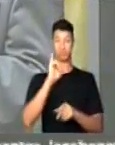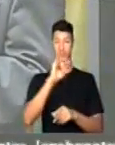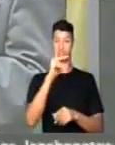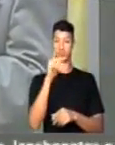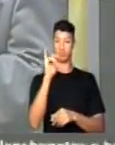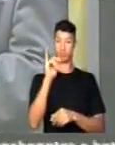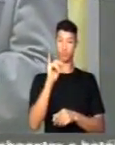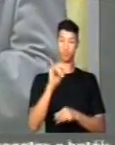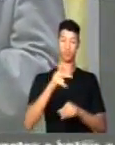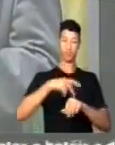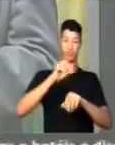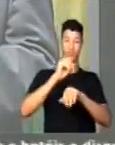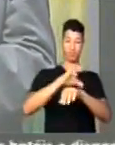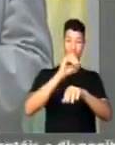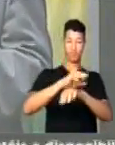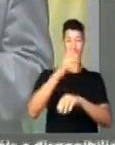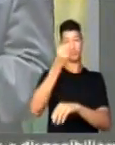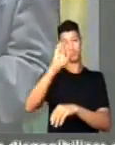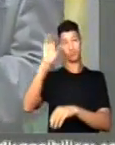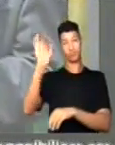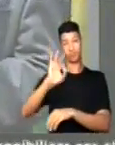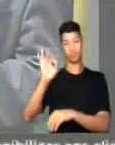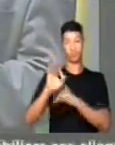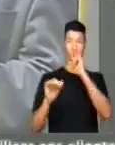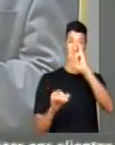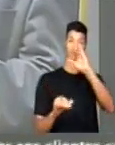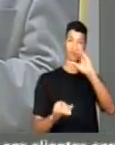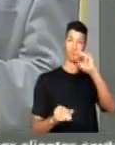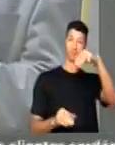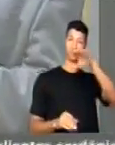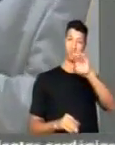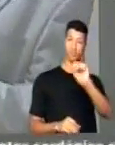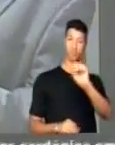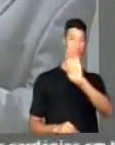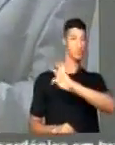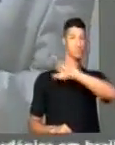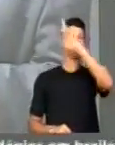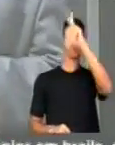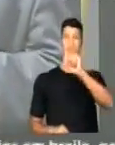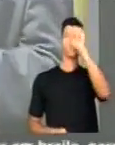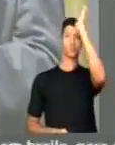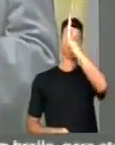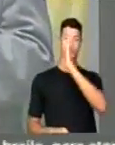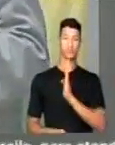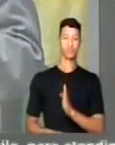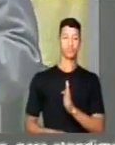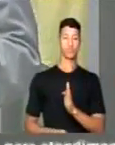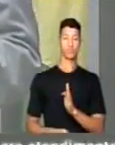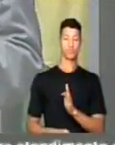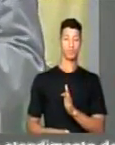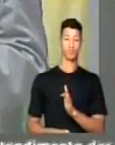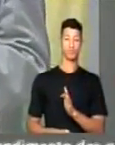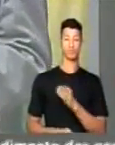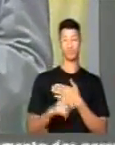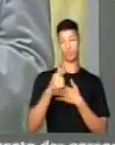IPI exportação, 80%. O ICMS de todo o Brasil,